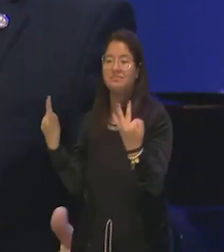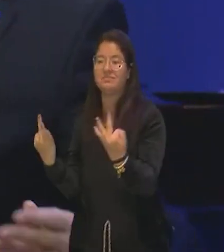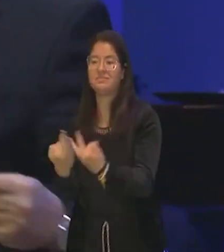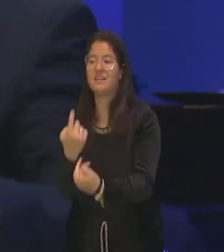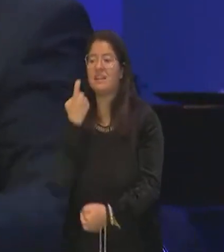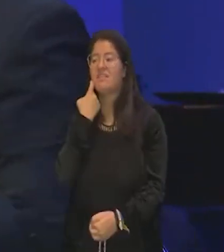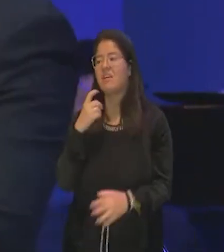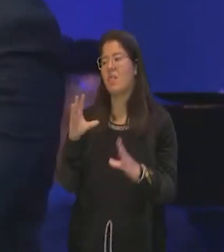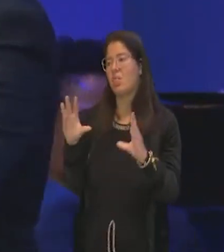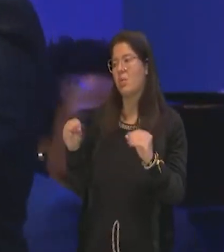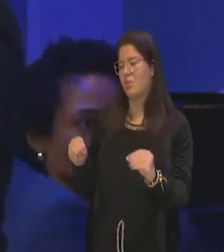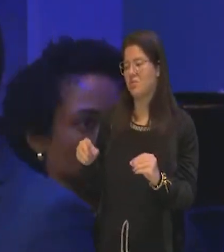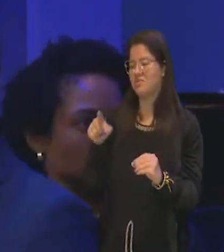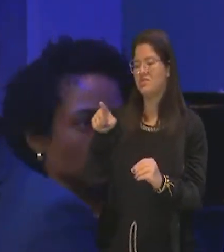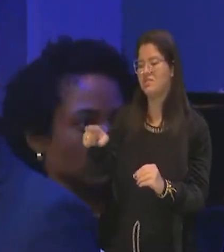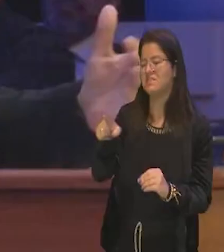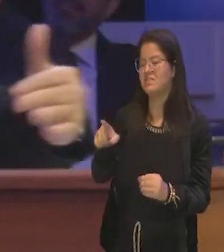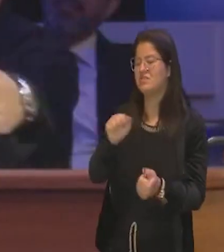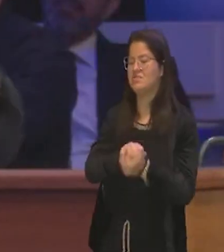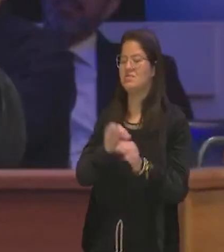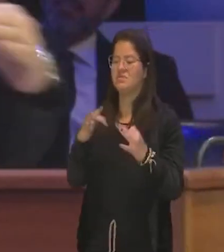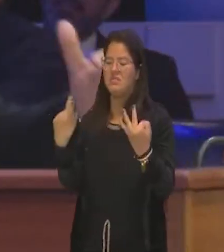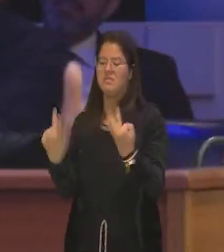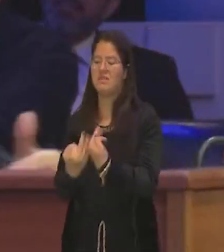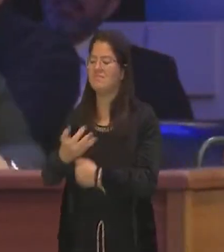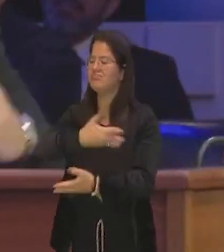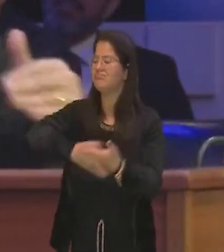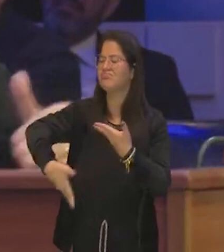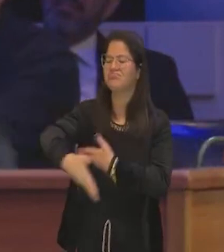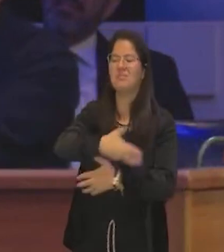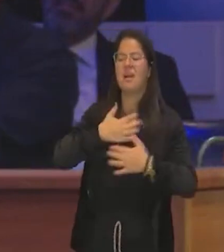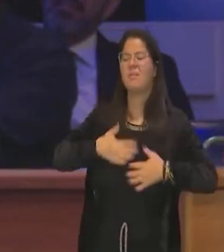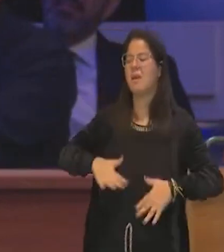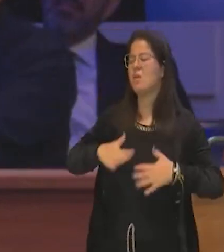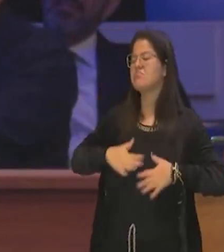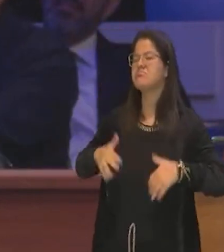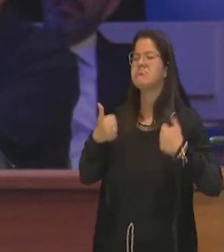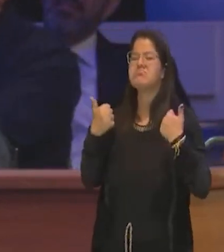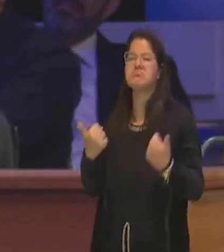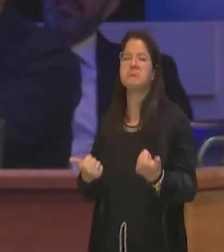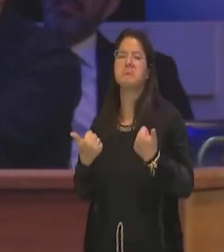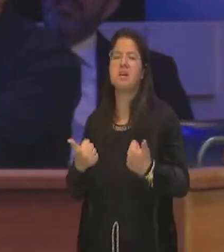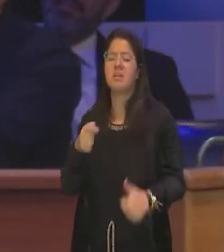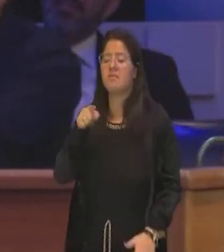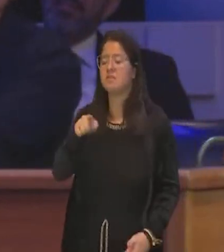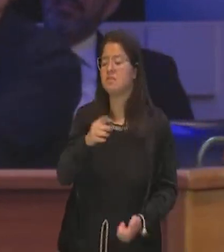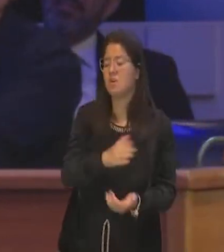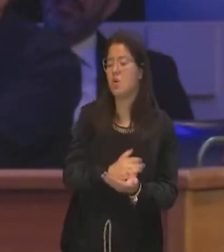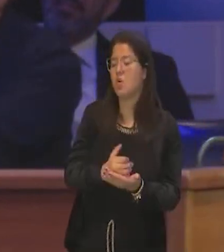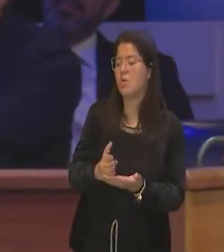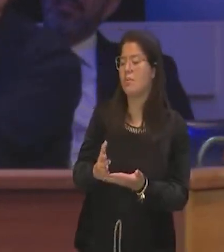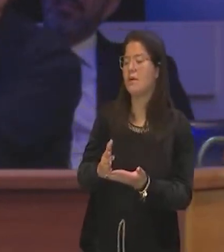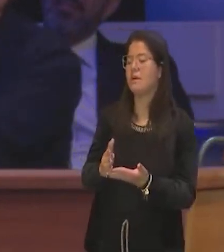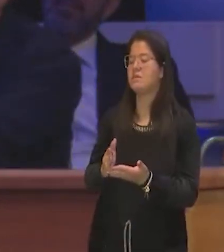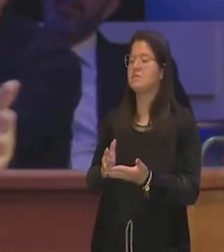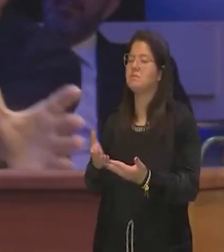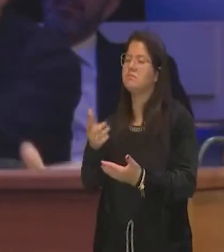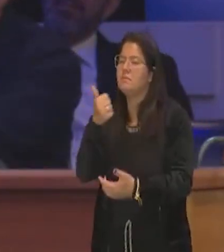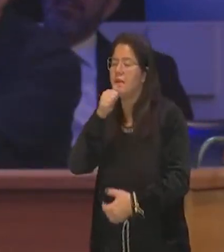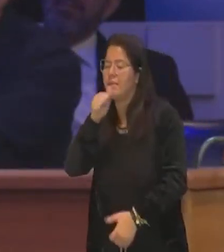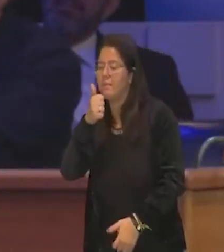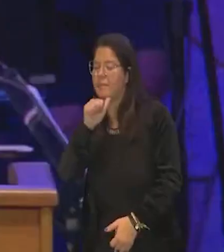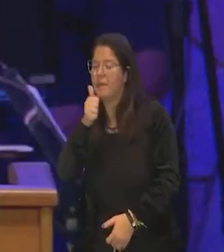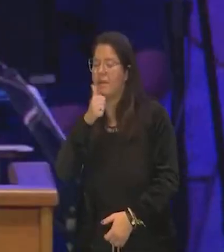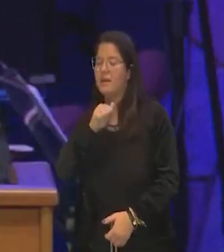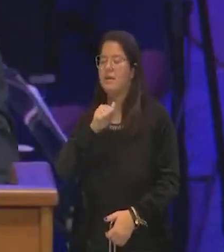sexta-feira à noite, você está ali com os seus familiares, tudo tranquilo, tudo muito bem, e você então começa a se utilizar de um álcool, e você começa